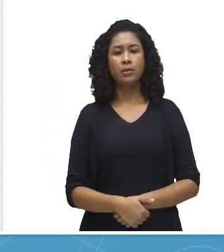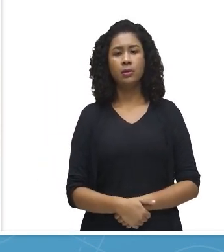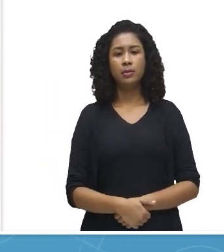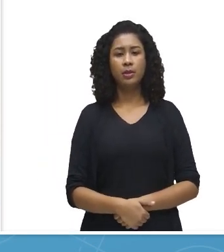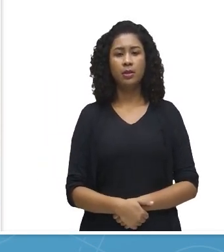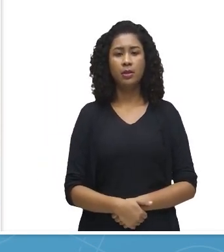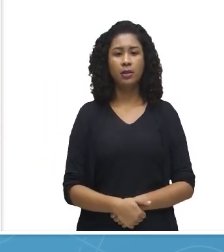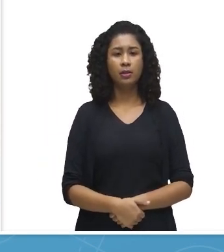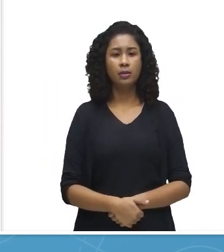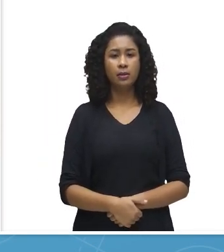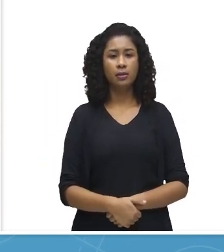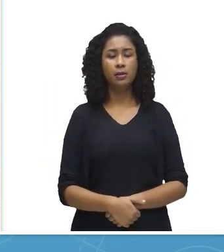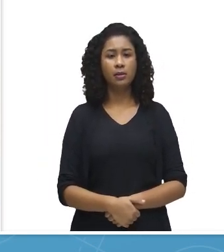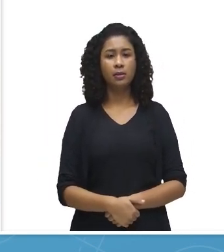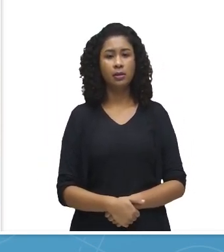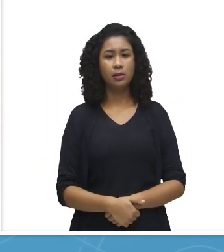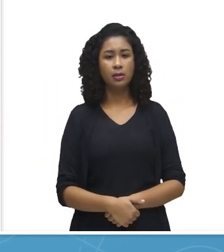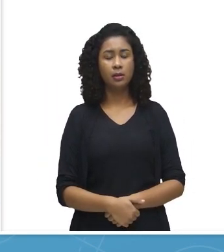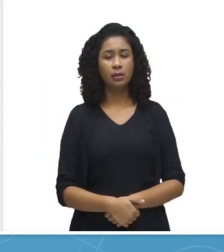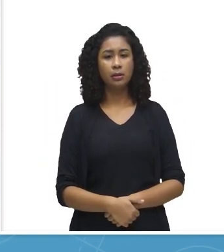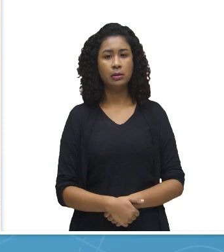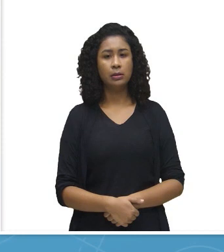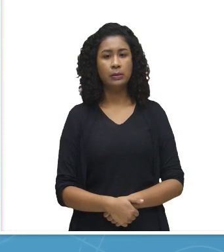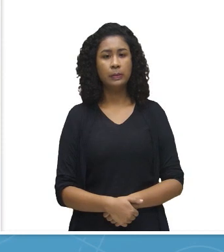E a gente vai perceber